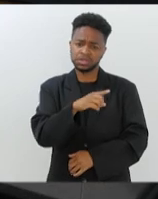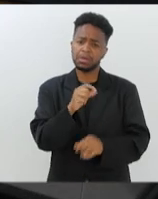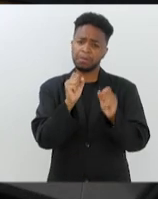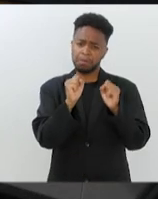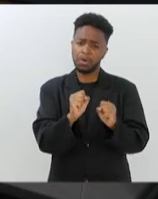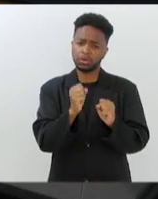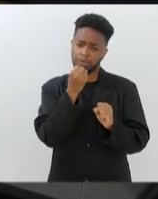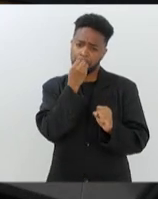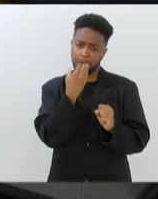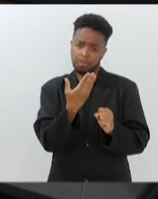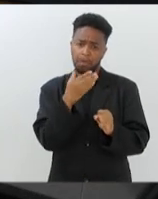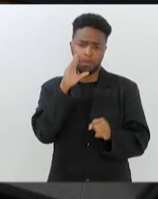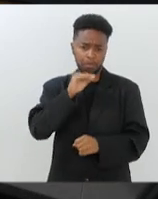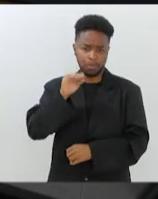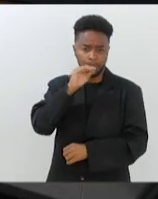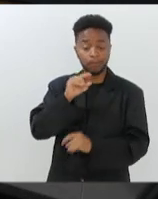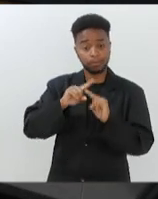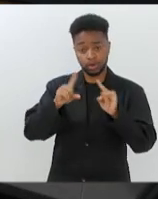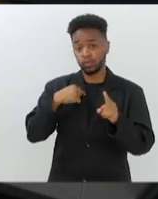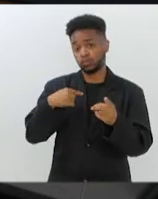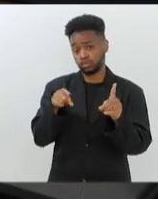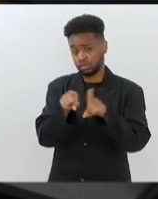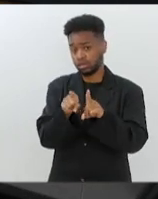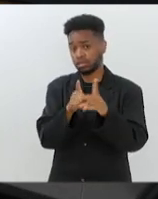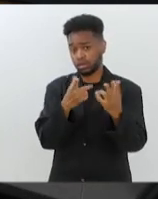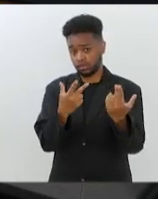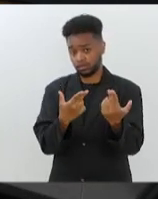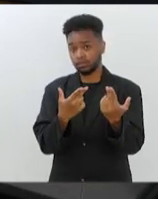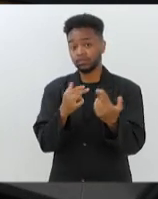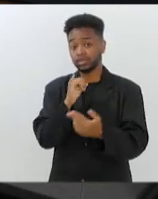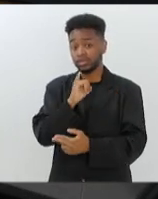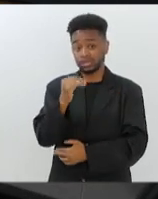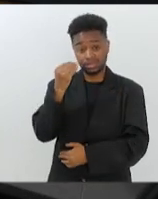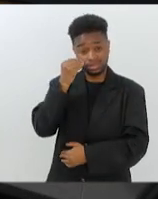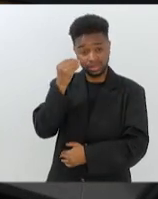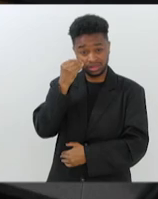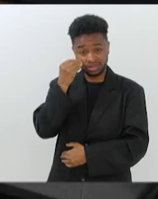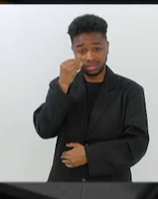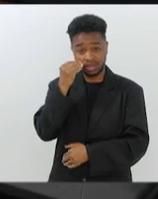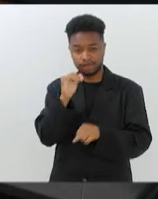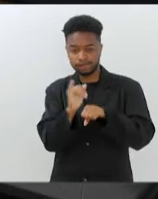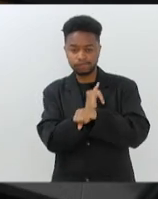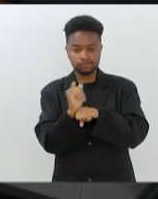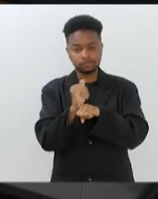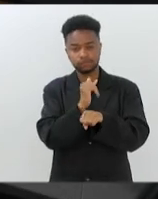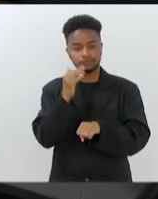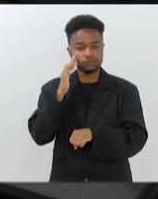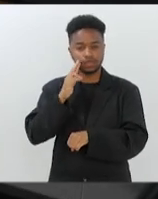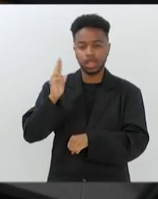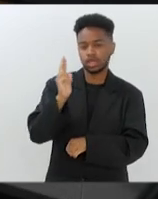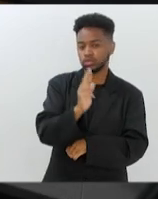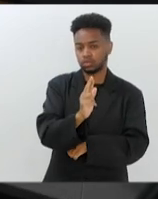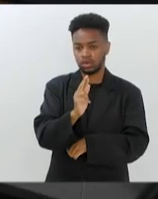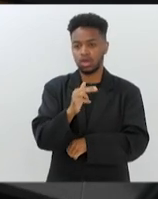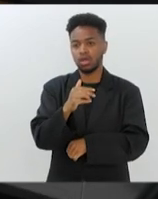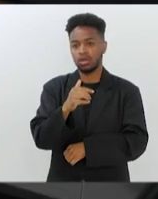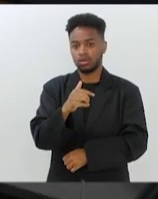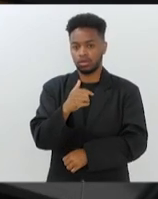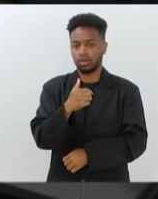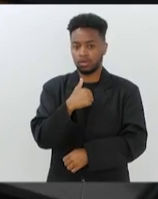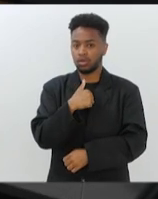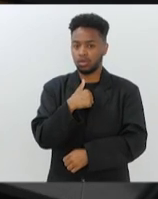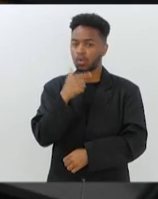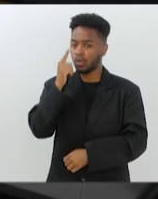retórica mas eu também sou vossa excelência tentar driblar para chegar na resposta eu sou capaz e tenho o tirocínio